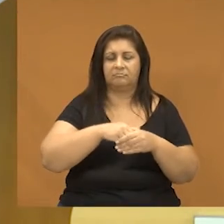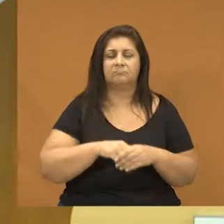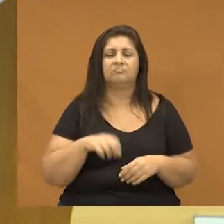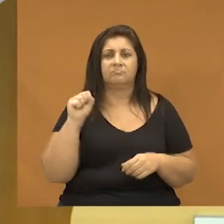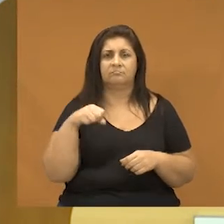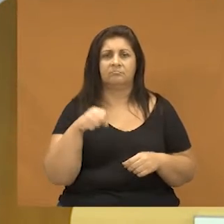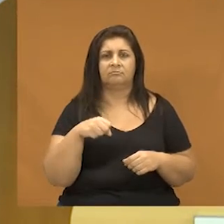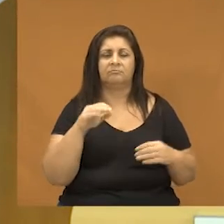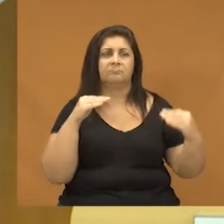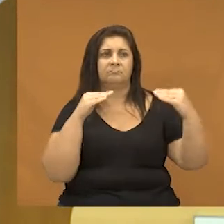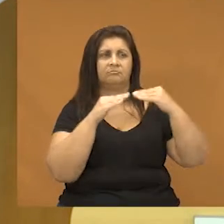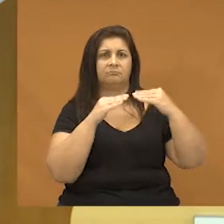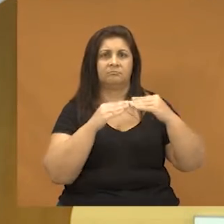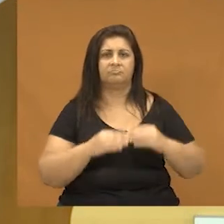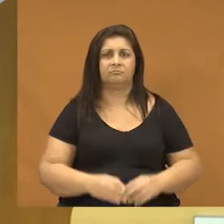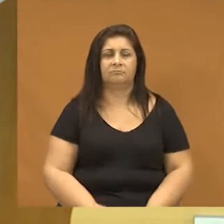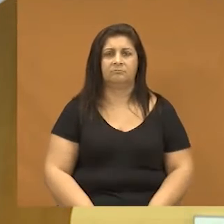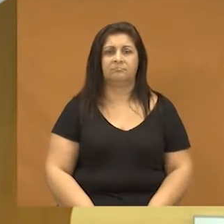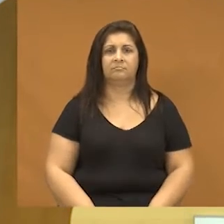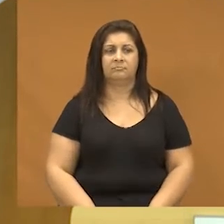contar comigo, favorável.